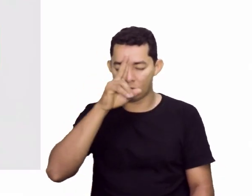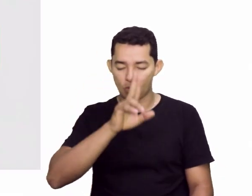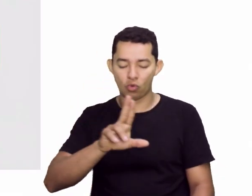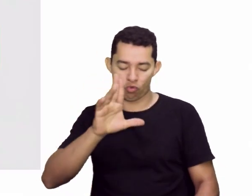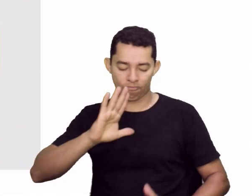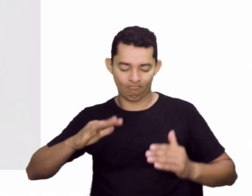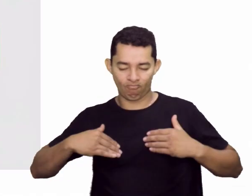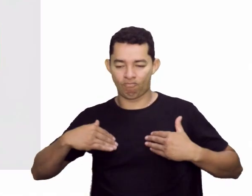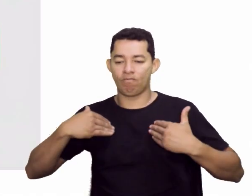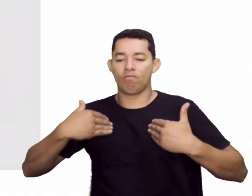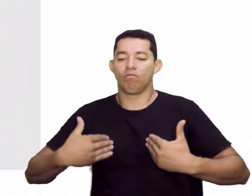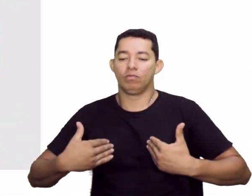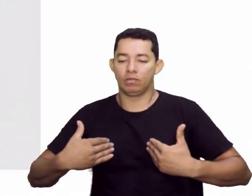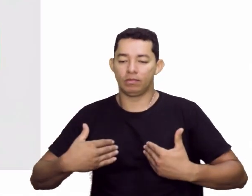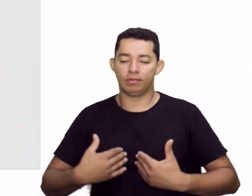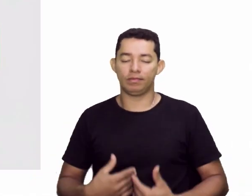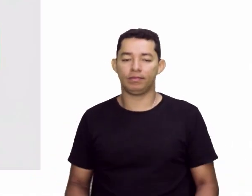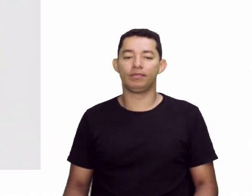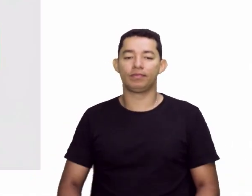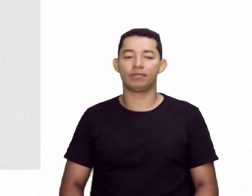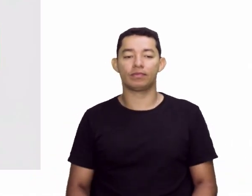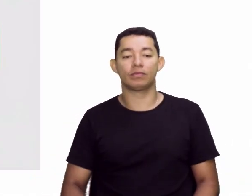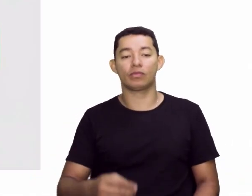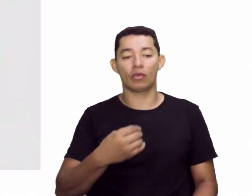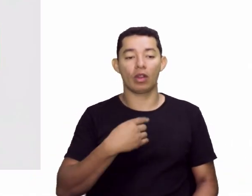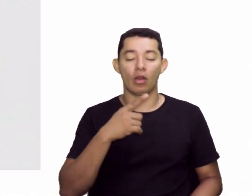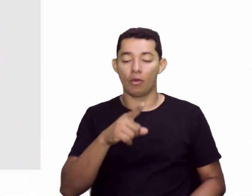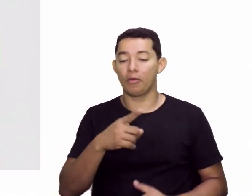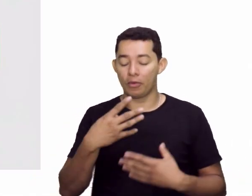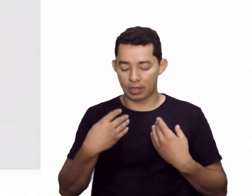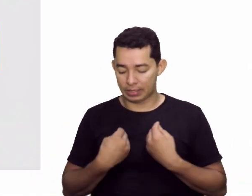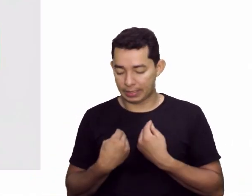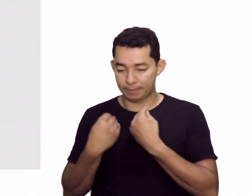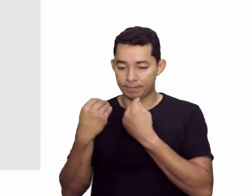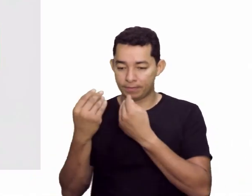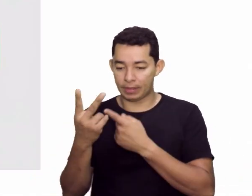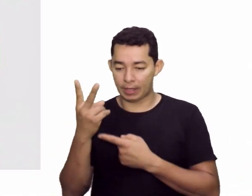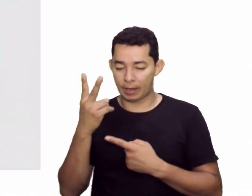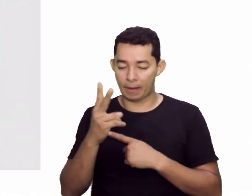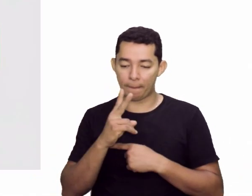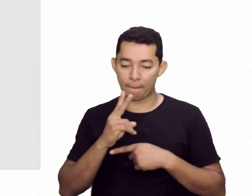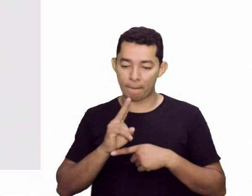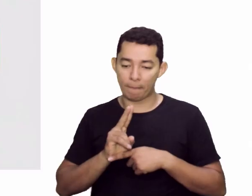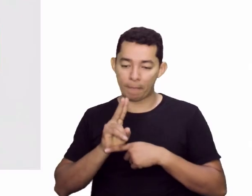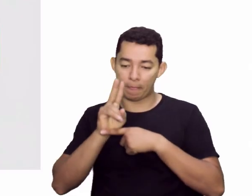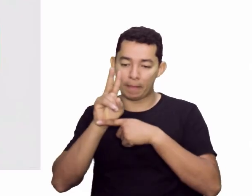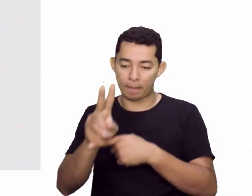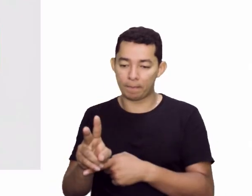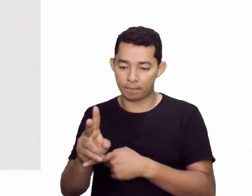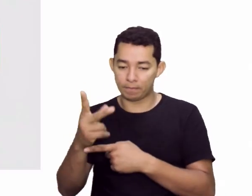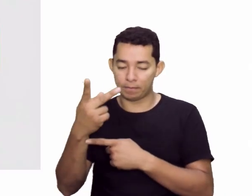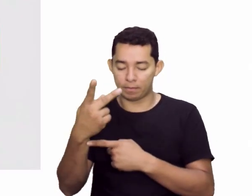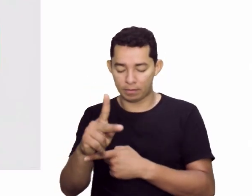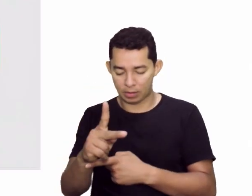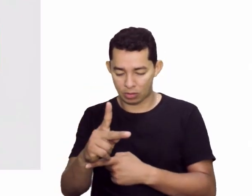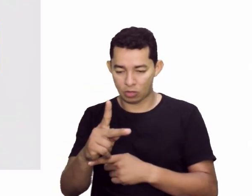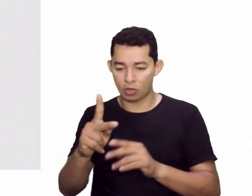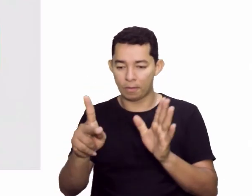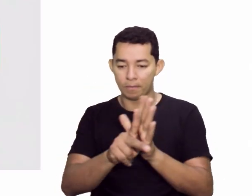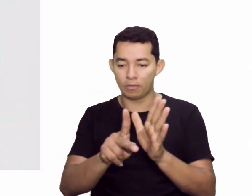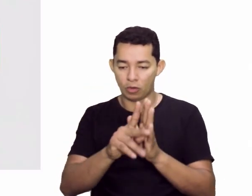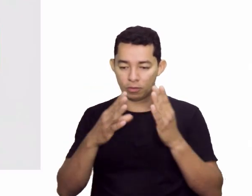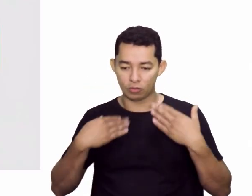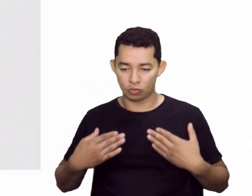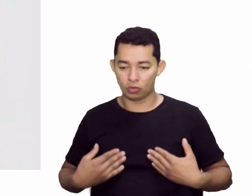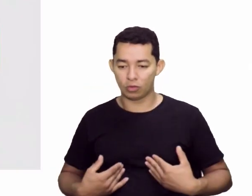o próprio corpo, você empresta seu corpo para o personagem, aí você usa a sua voz, Às vezes